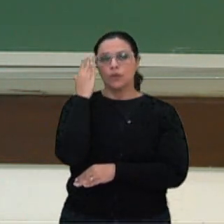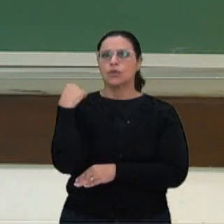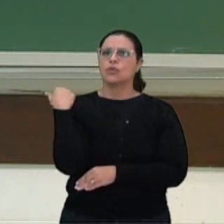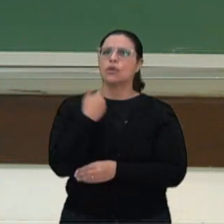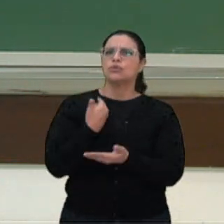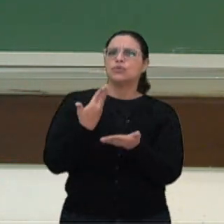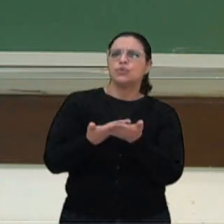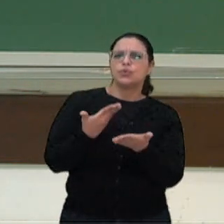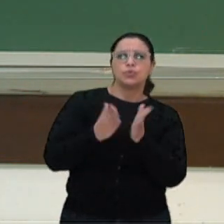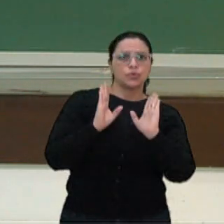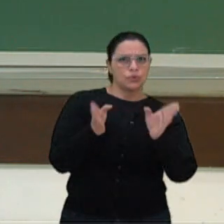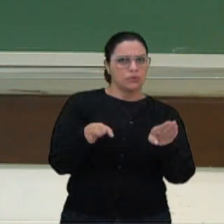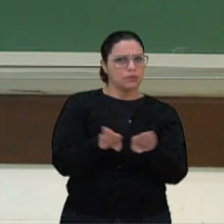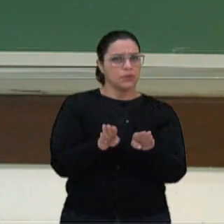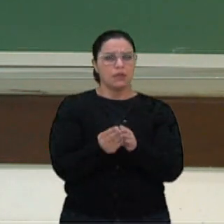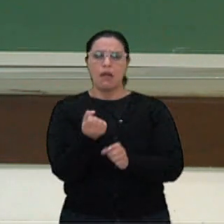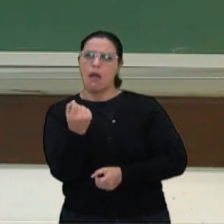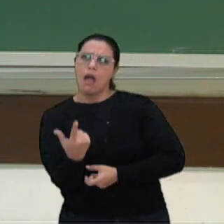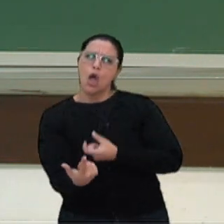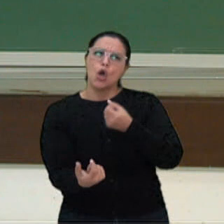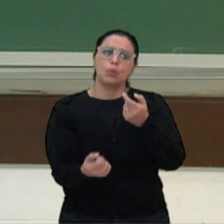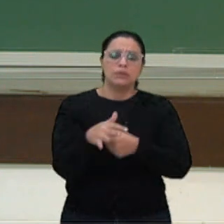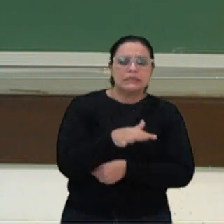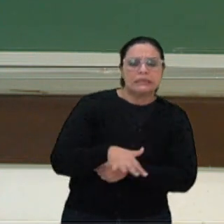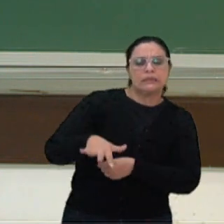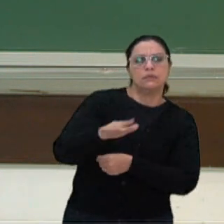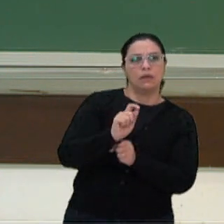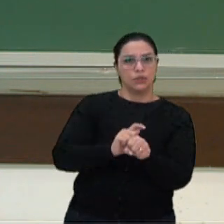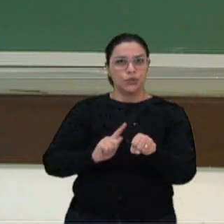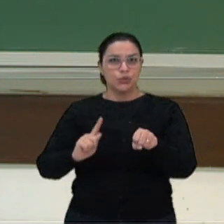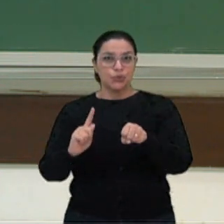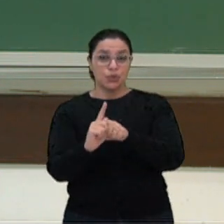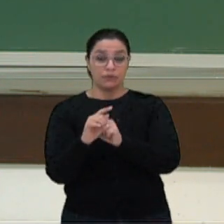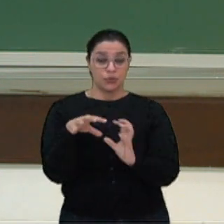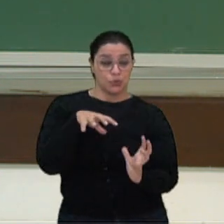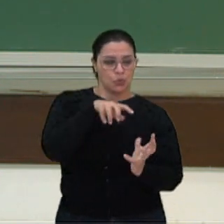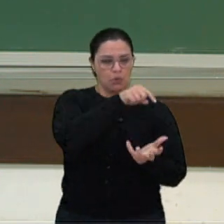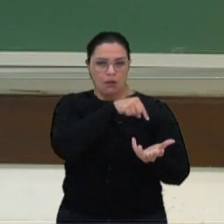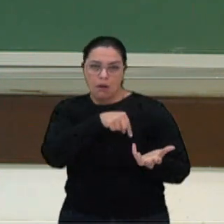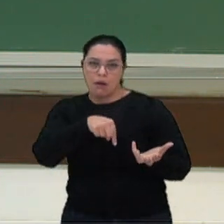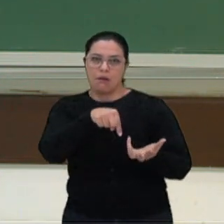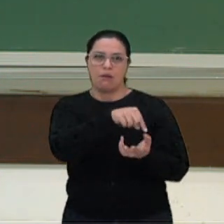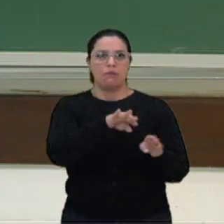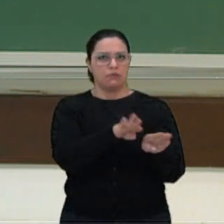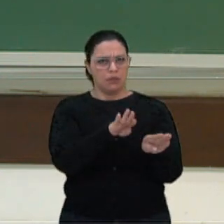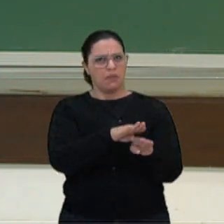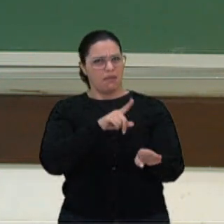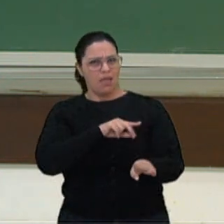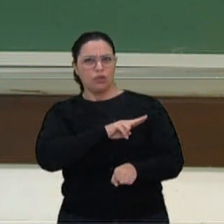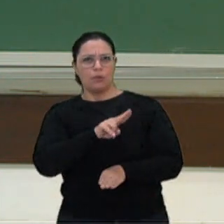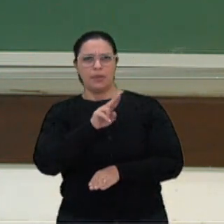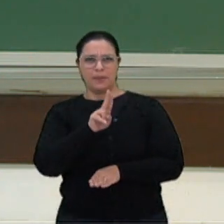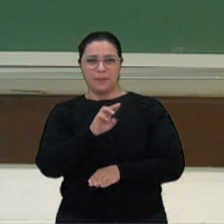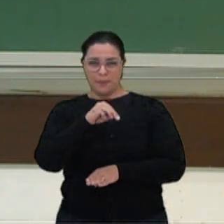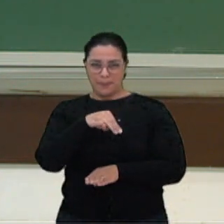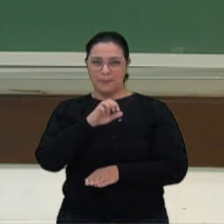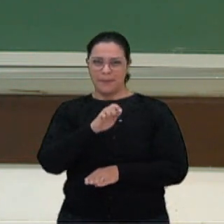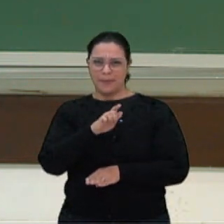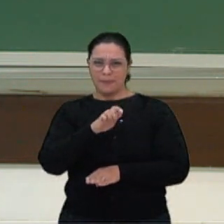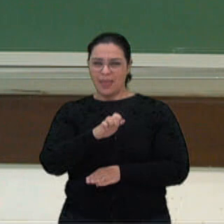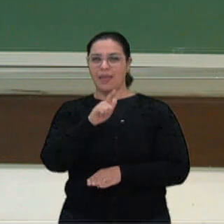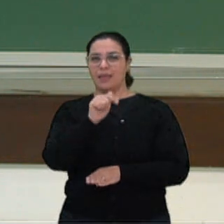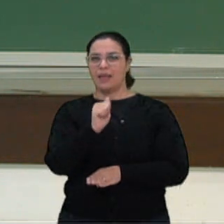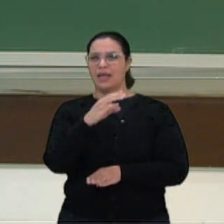aula nossa que alguns espaços geográficos, alguns lugares do mundo, até classificam como megacidade aquelas